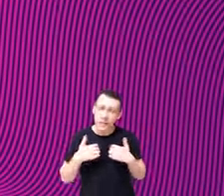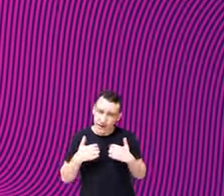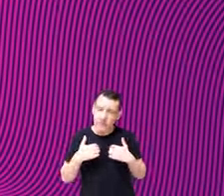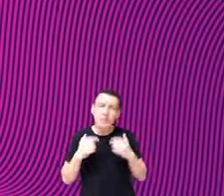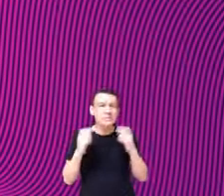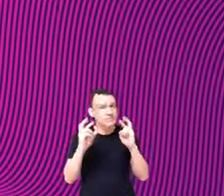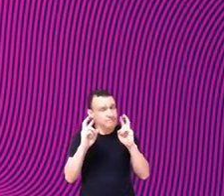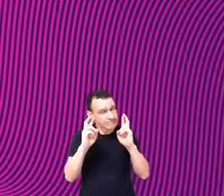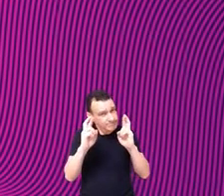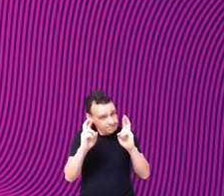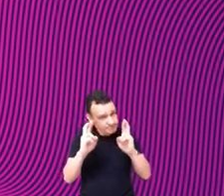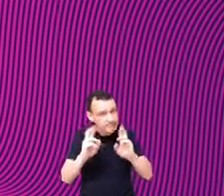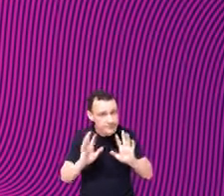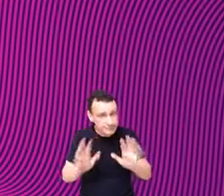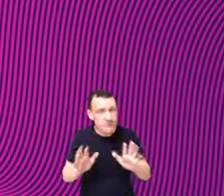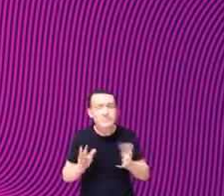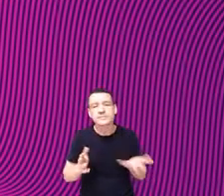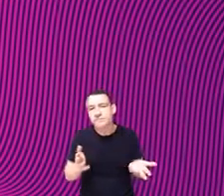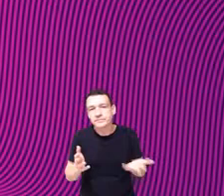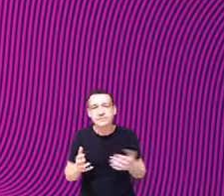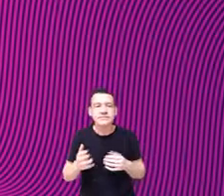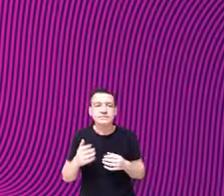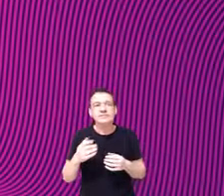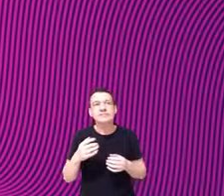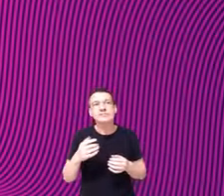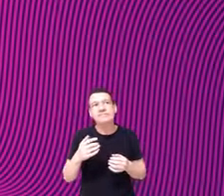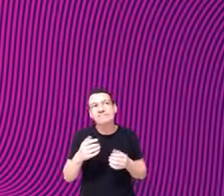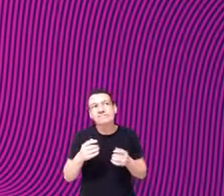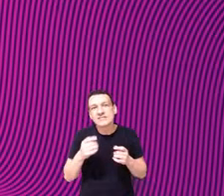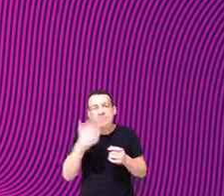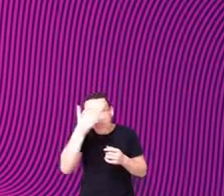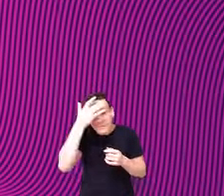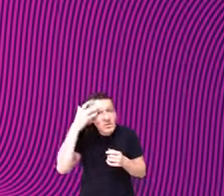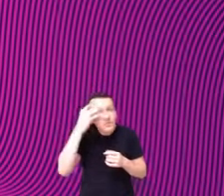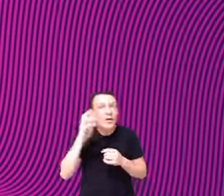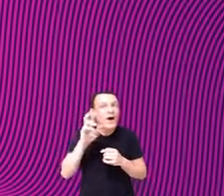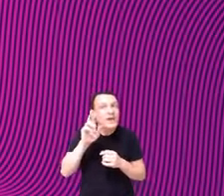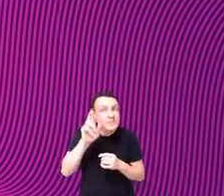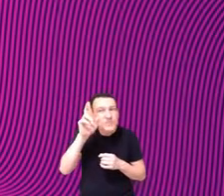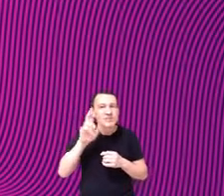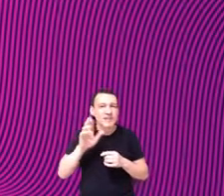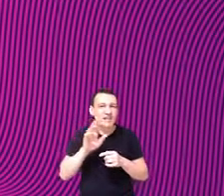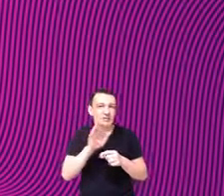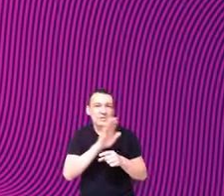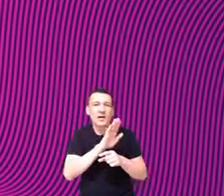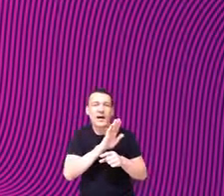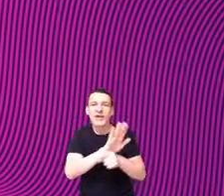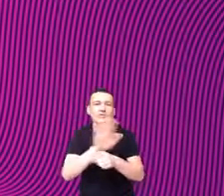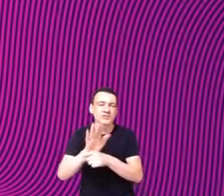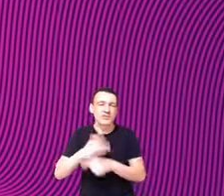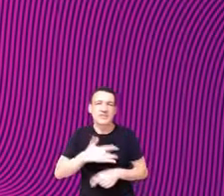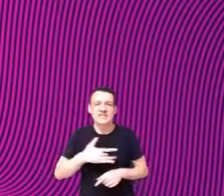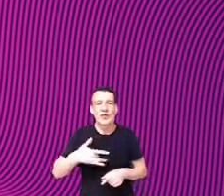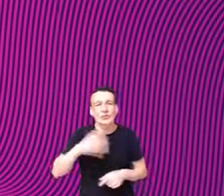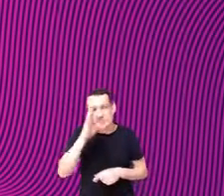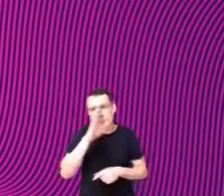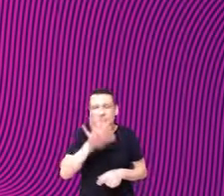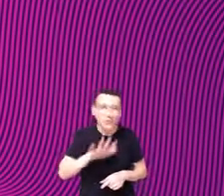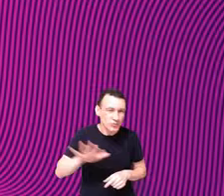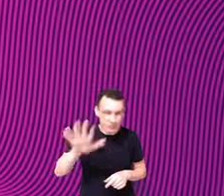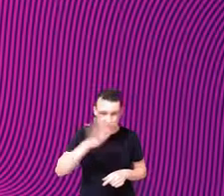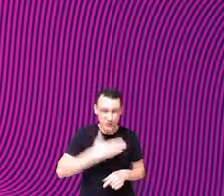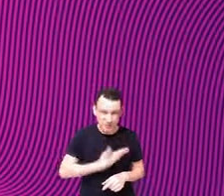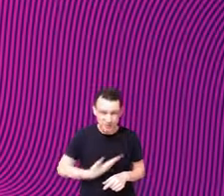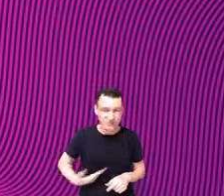pessoas com poder de decisão em saúde pública no Brasil, né? E eles possam se convencer disso, porque só a partir disso que a gente